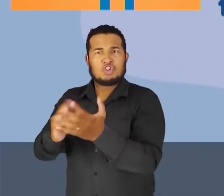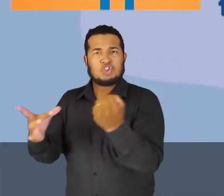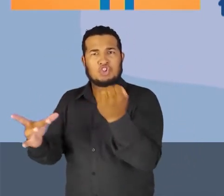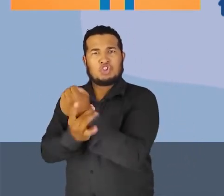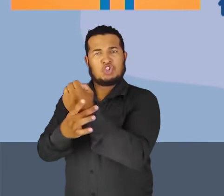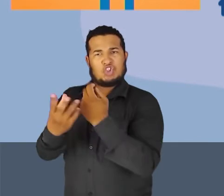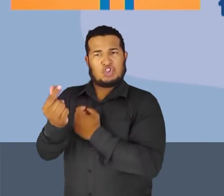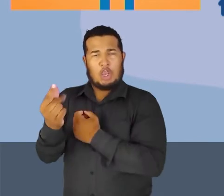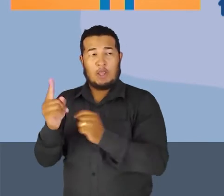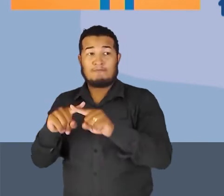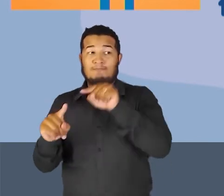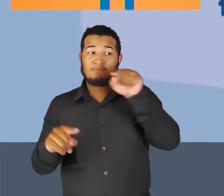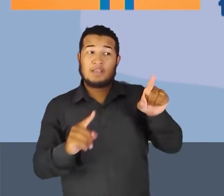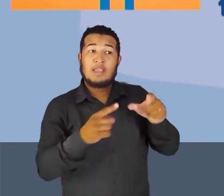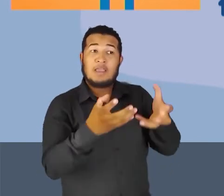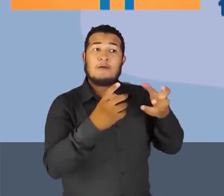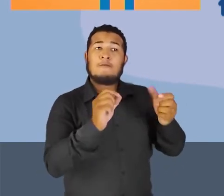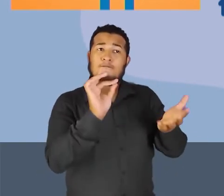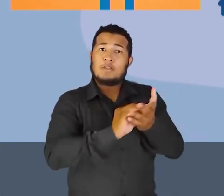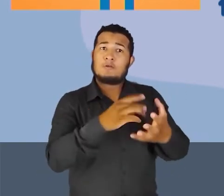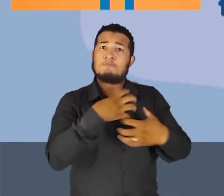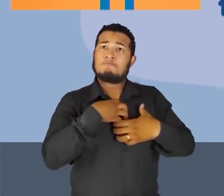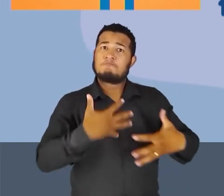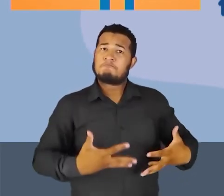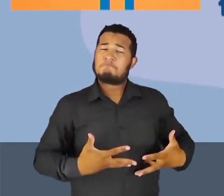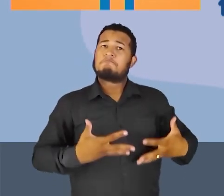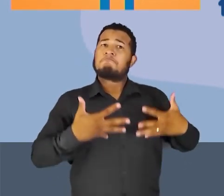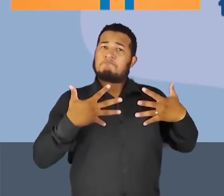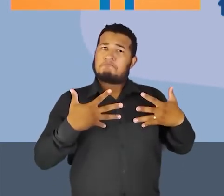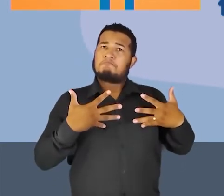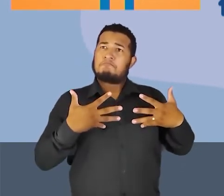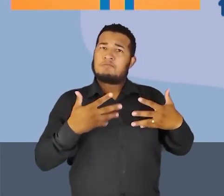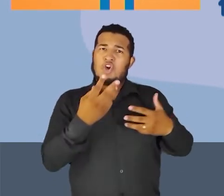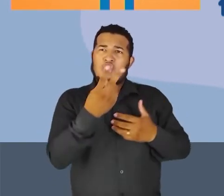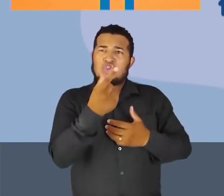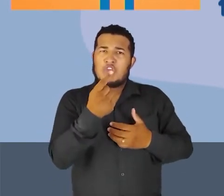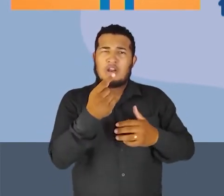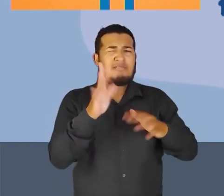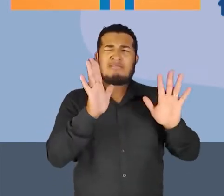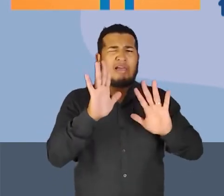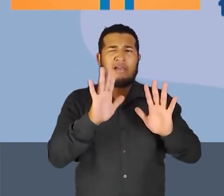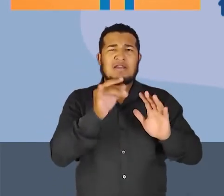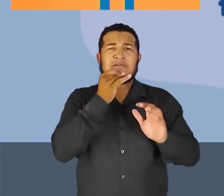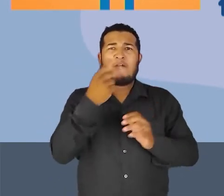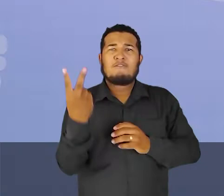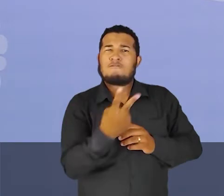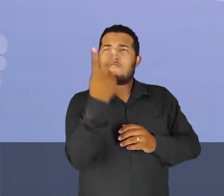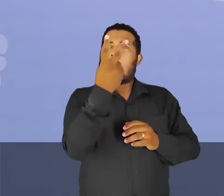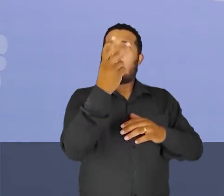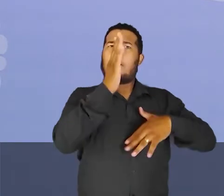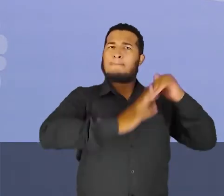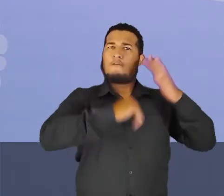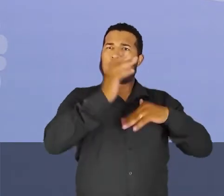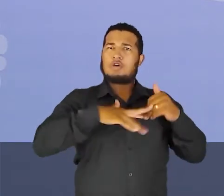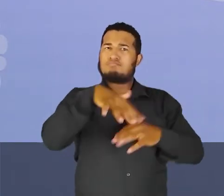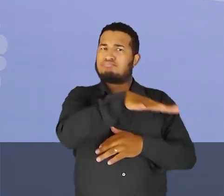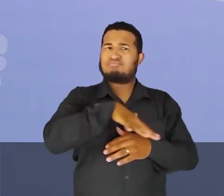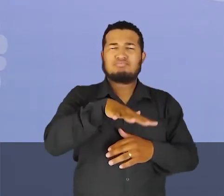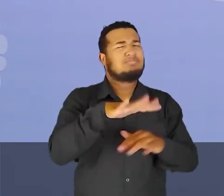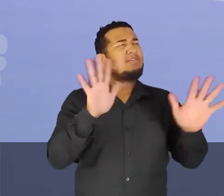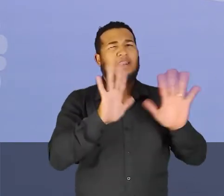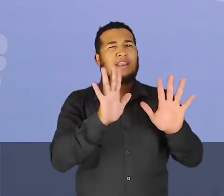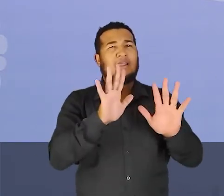estabilidade financeira, as gerações Y e Z, elas querem o bem-estar, muito mais do que o dinheiro, muito mais do que a valorização profissional. Eu gosto de dizer que